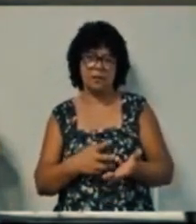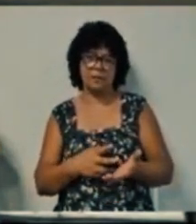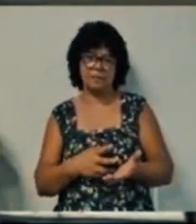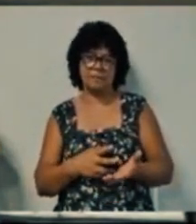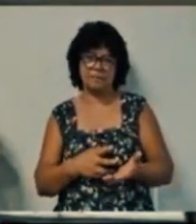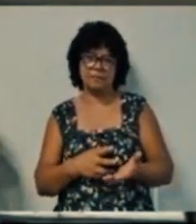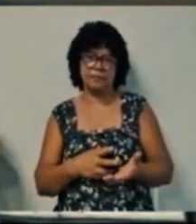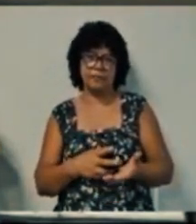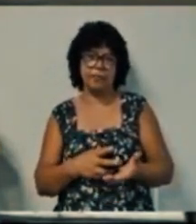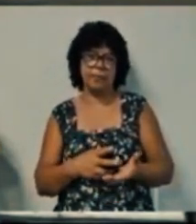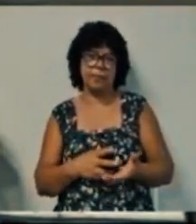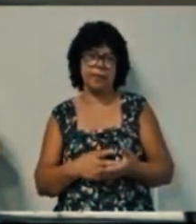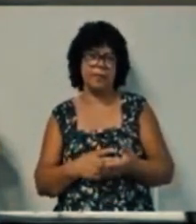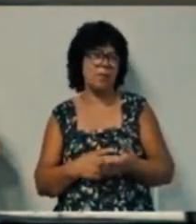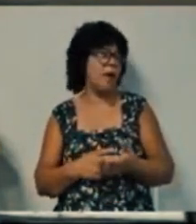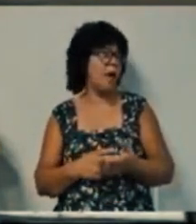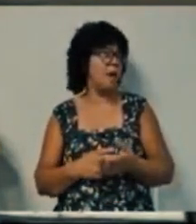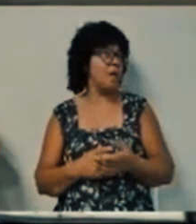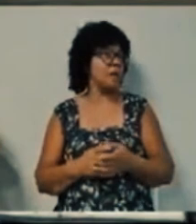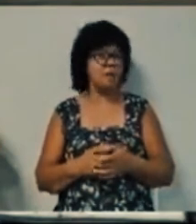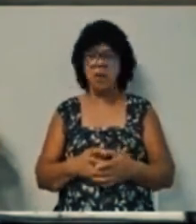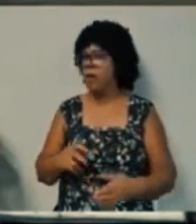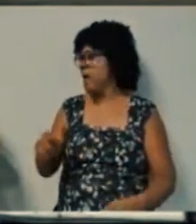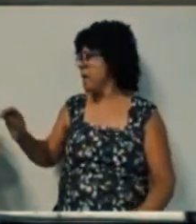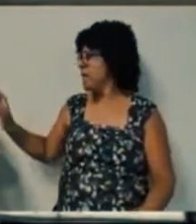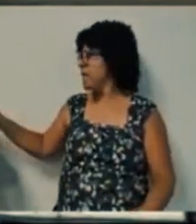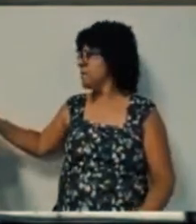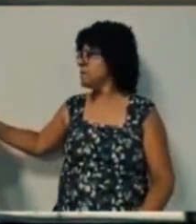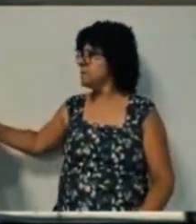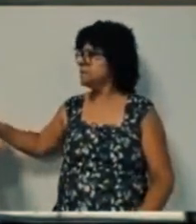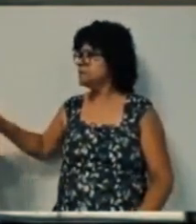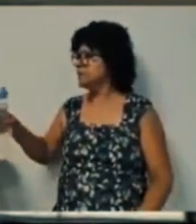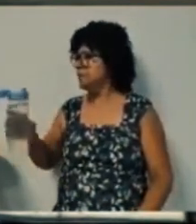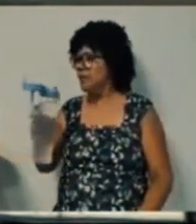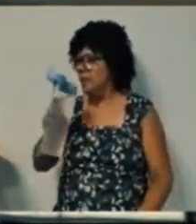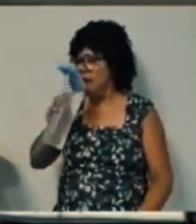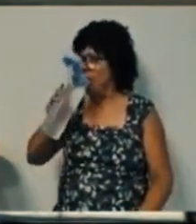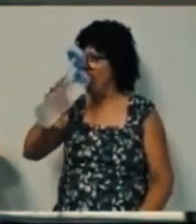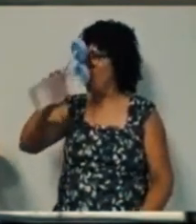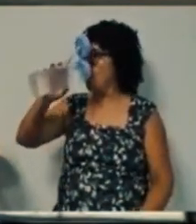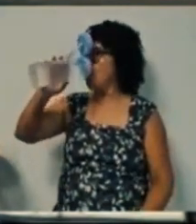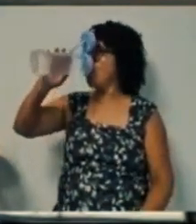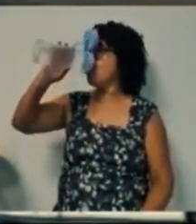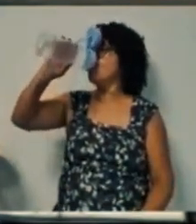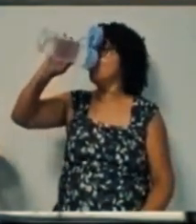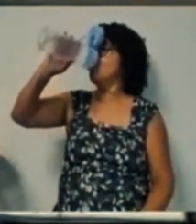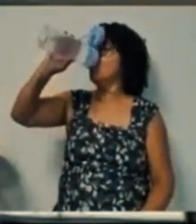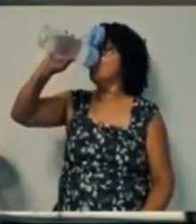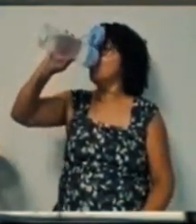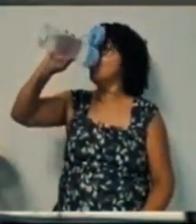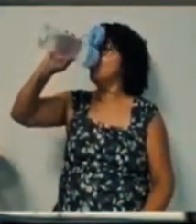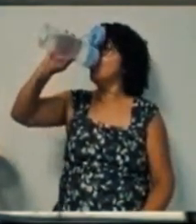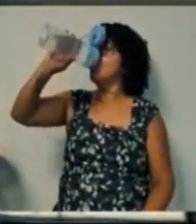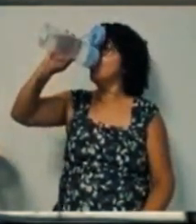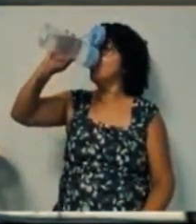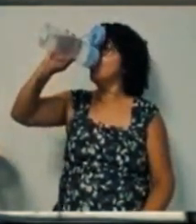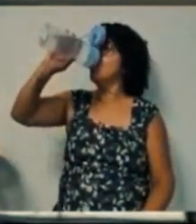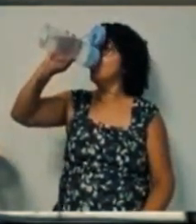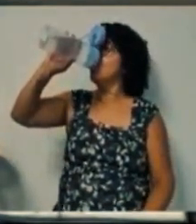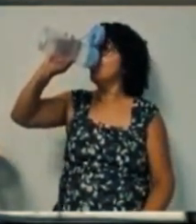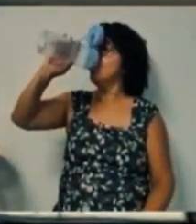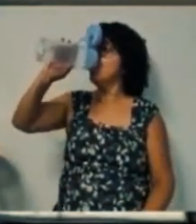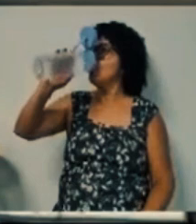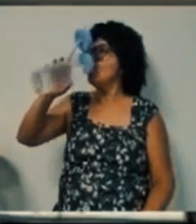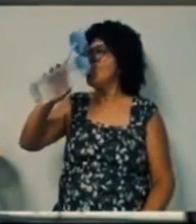que poderia se encontrar um cidadão de Éfeso acordado à 1 da manhã do que achar ele acordado à 1 da